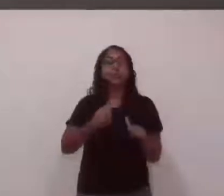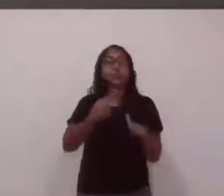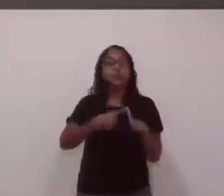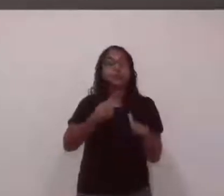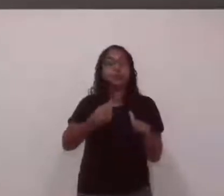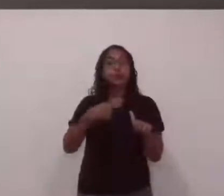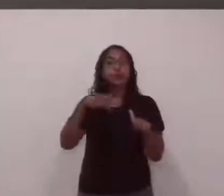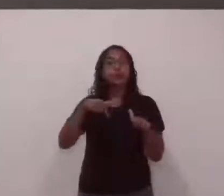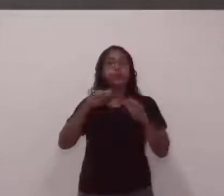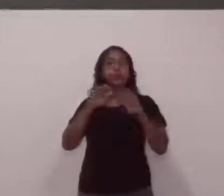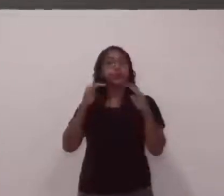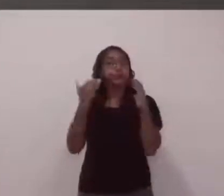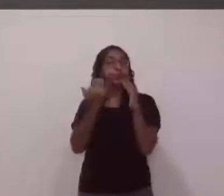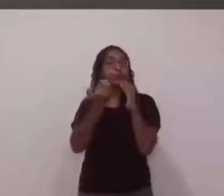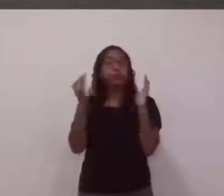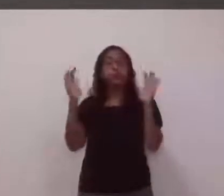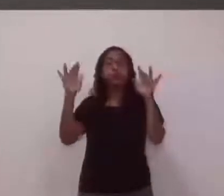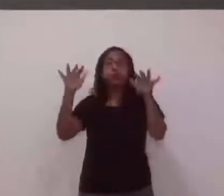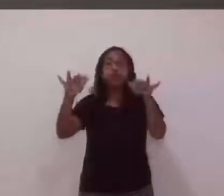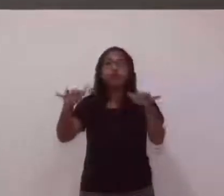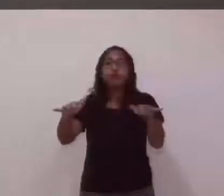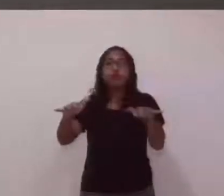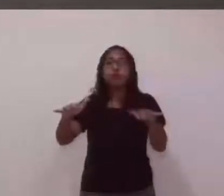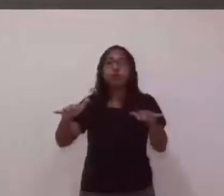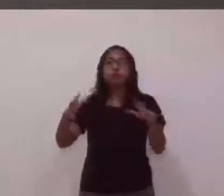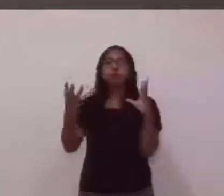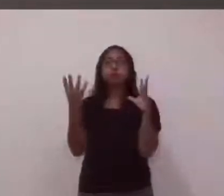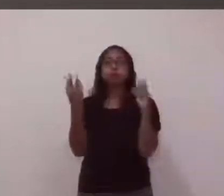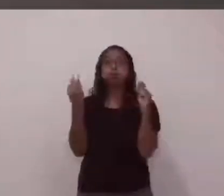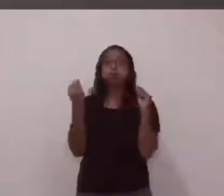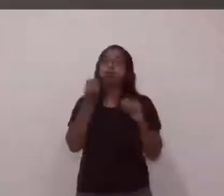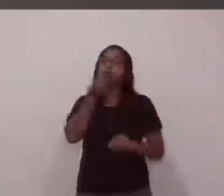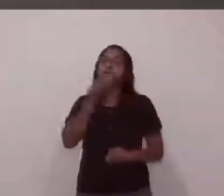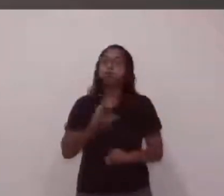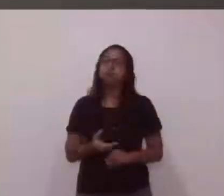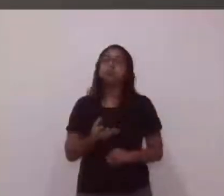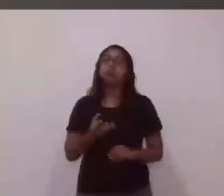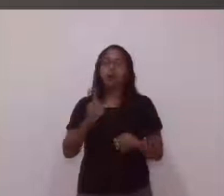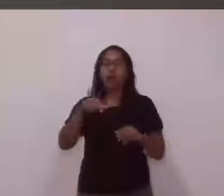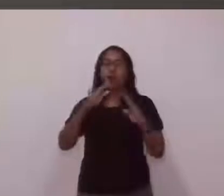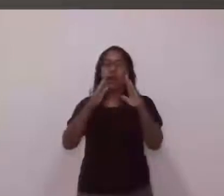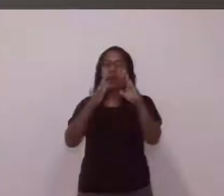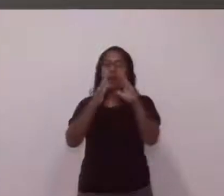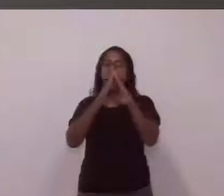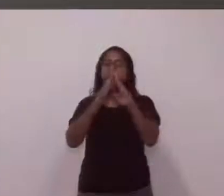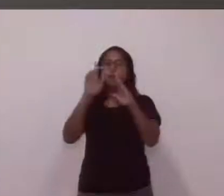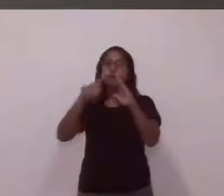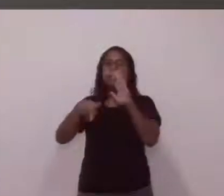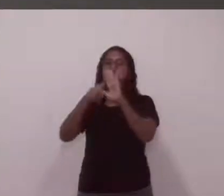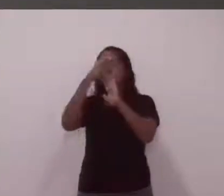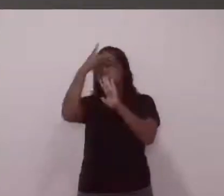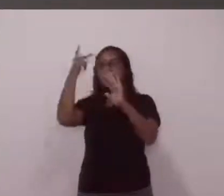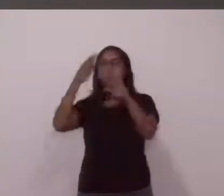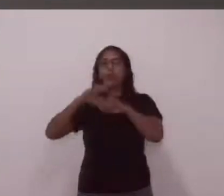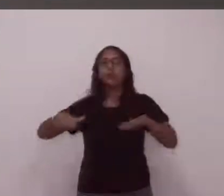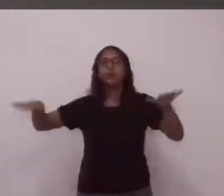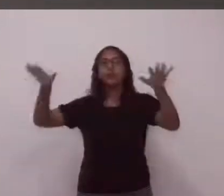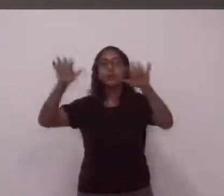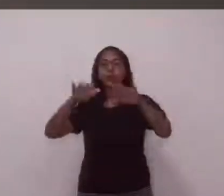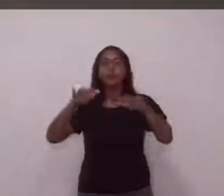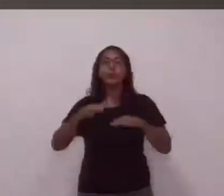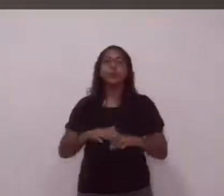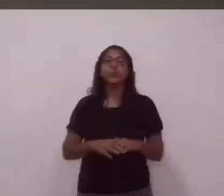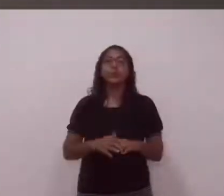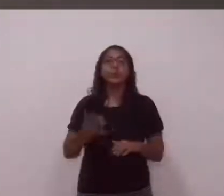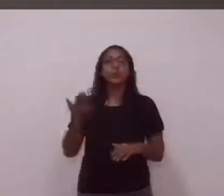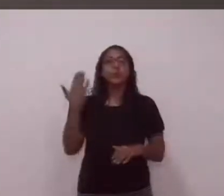acho que a câmara cheia é a casa do povo e quando se falou aqui em questão de câmara cheia quando se votou a